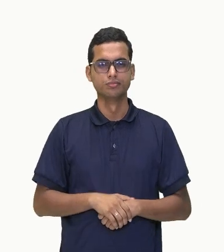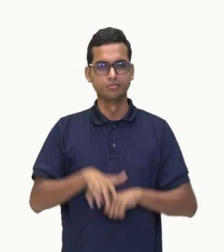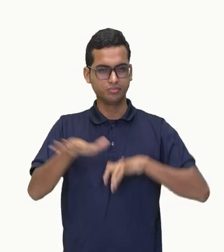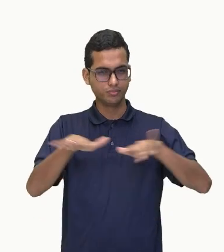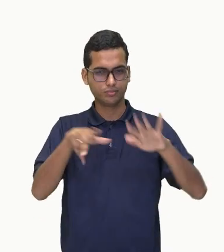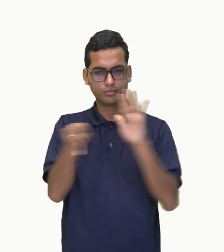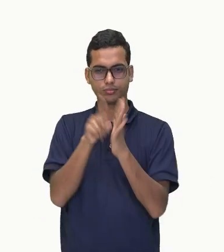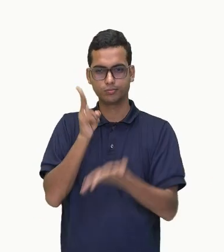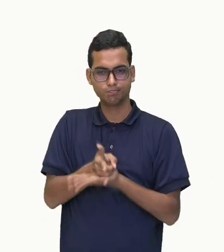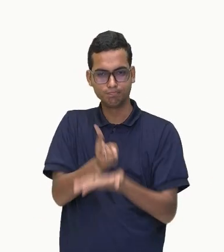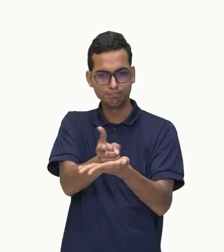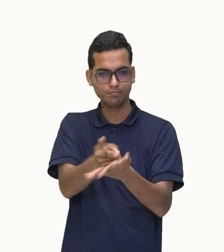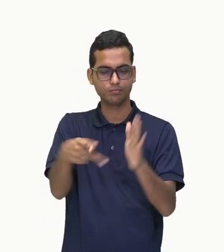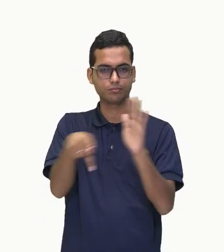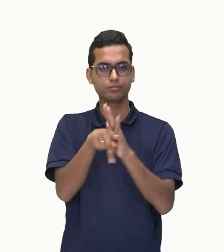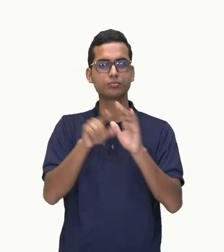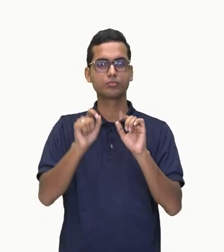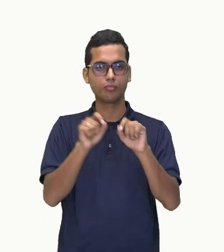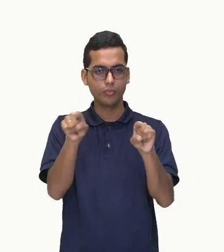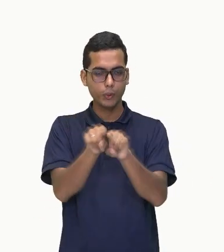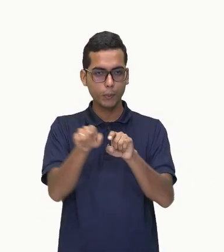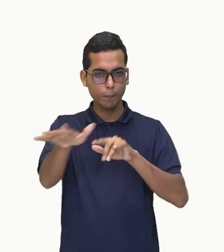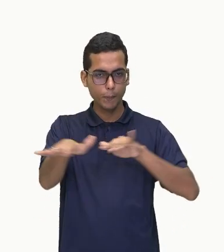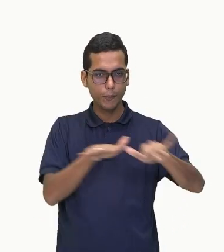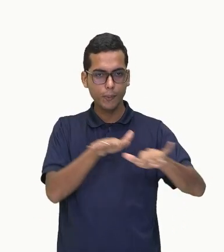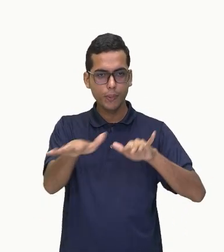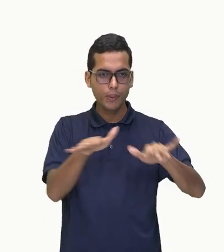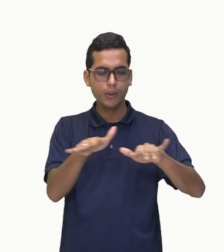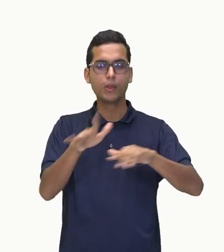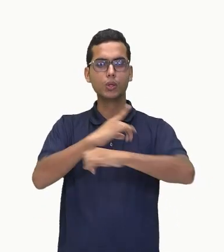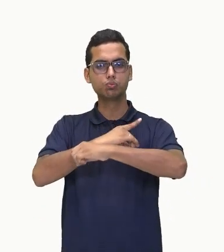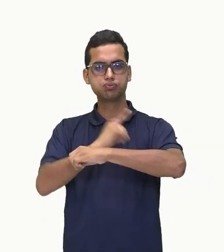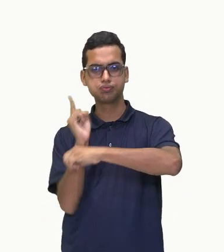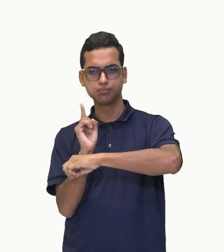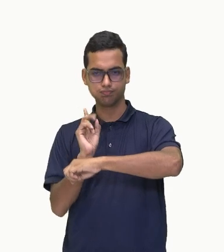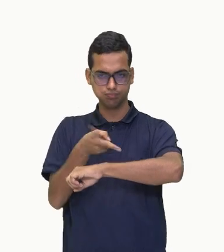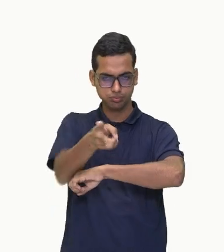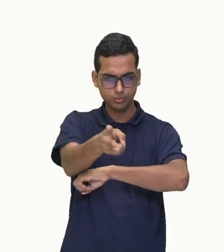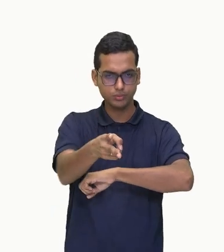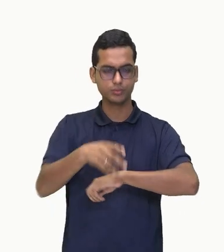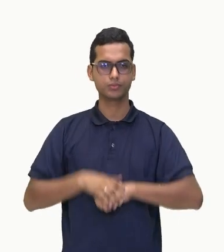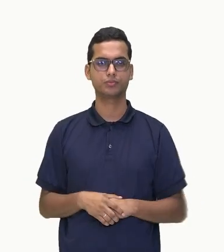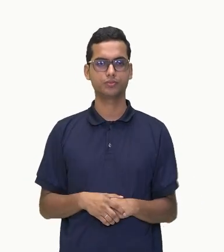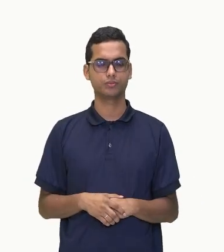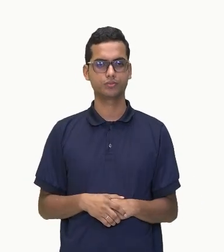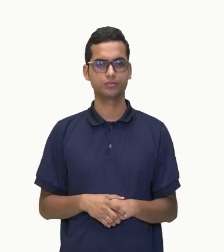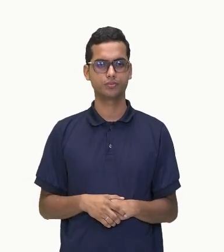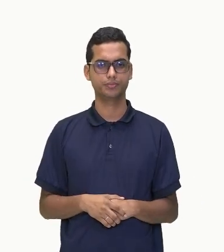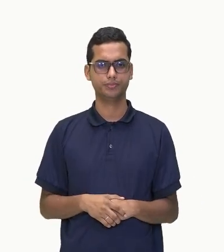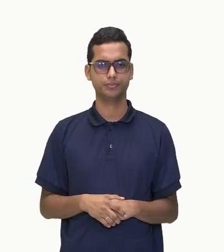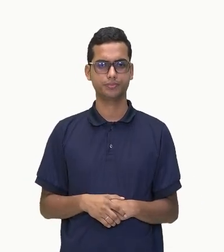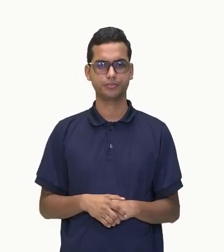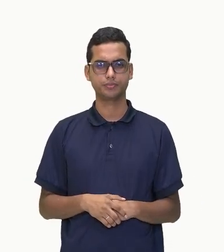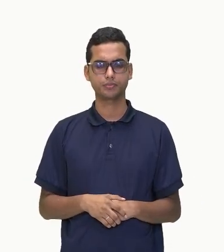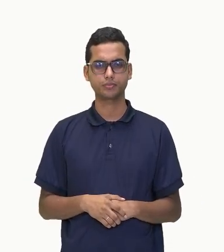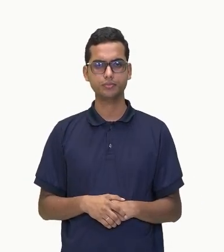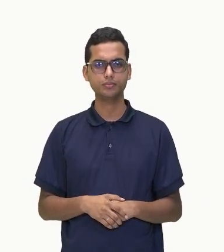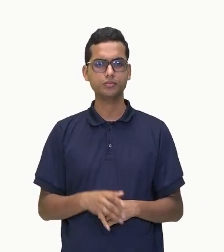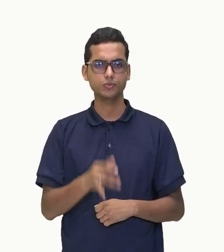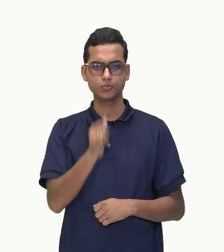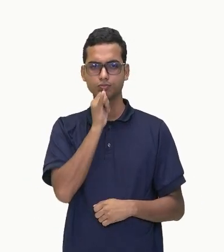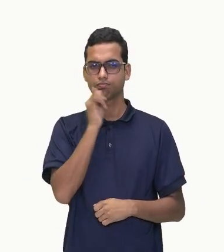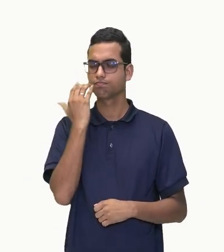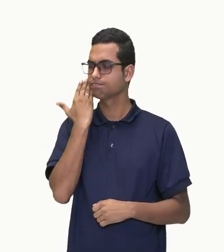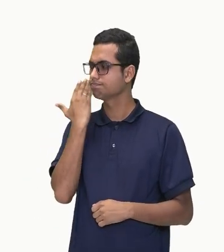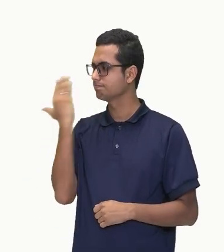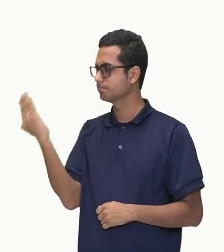retilíneo uniforme, eu tenho que a velocidade ela é constante. E temos aí, trouxe para vocês